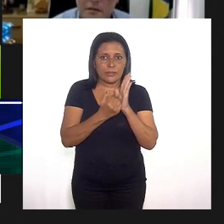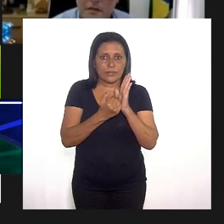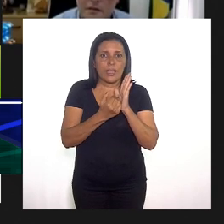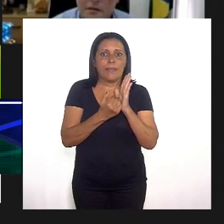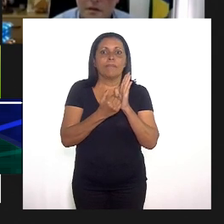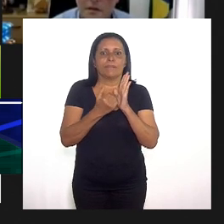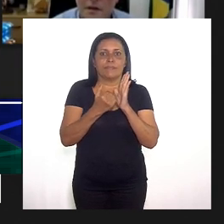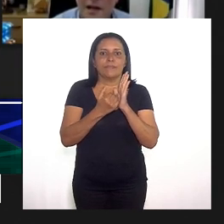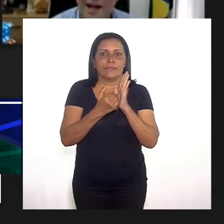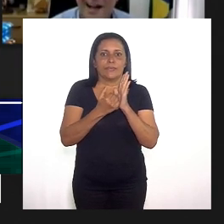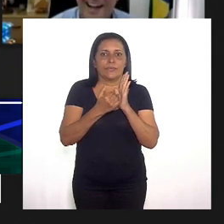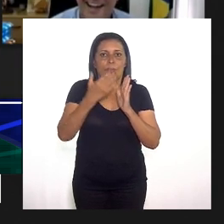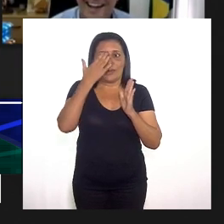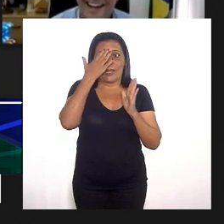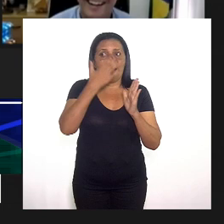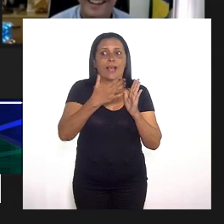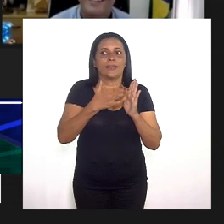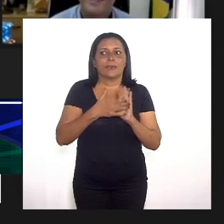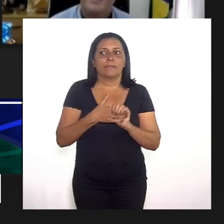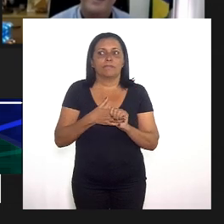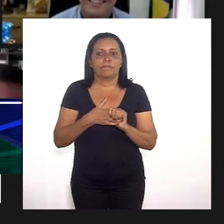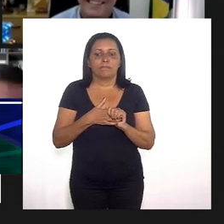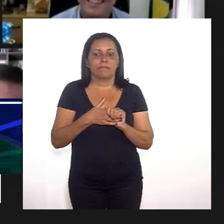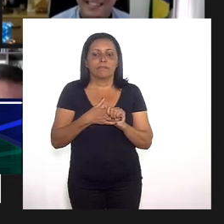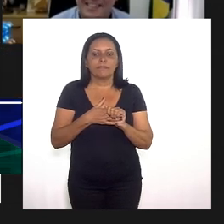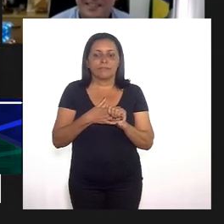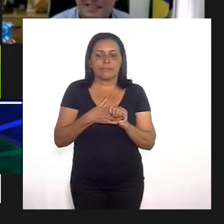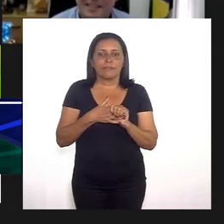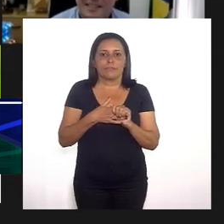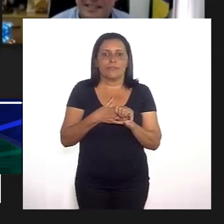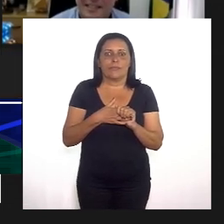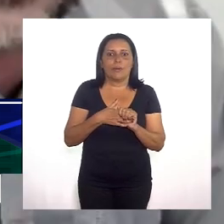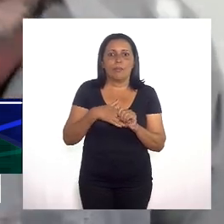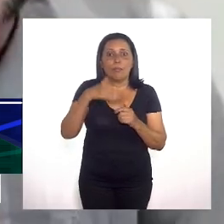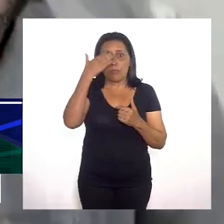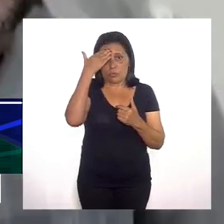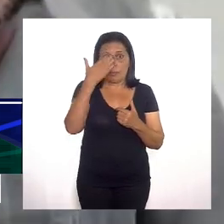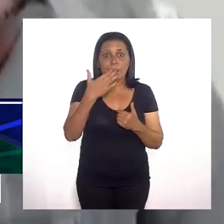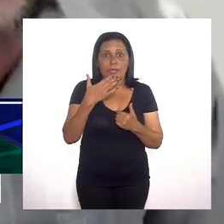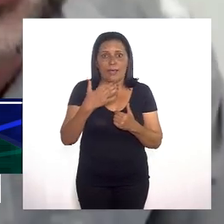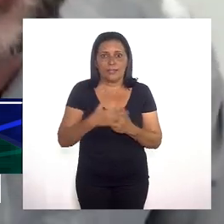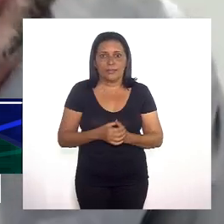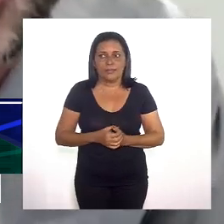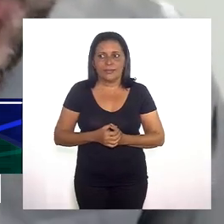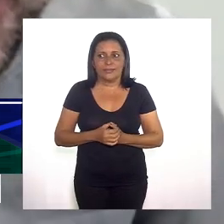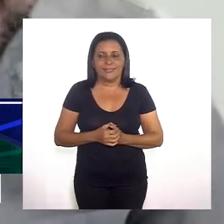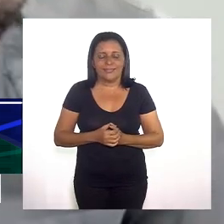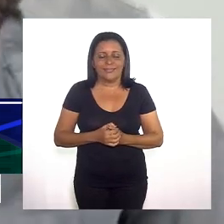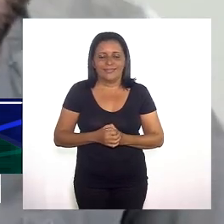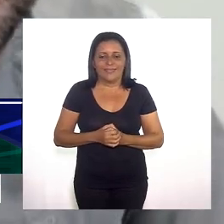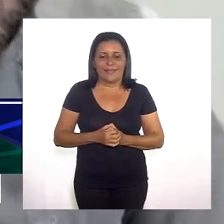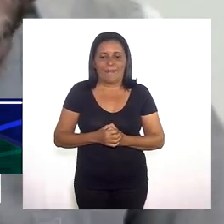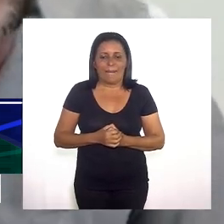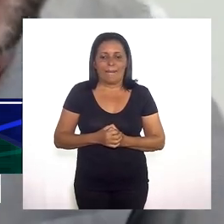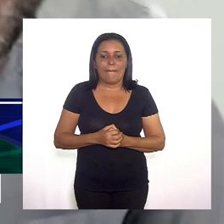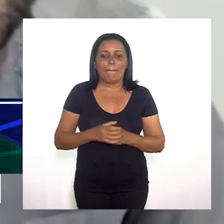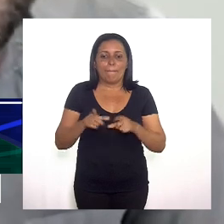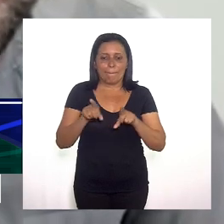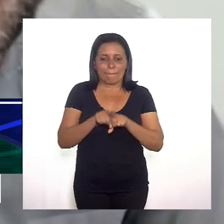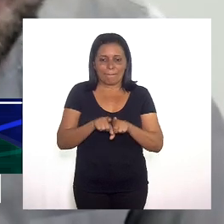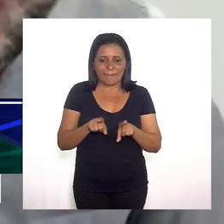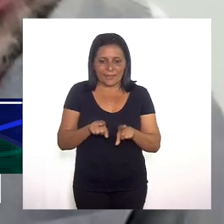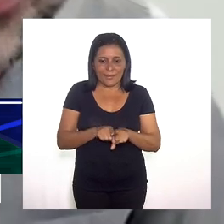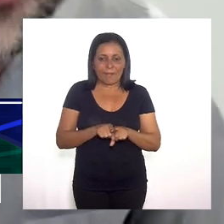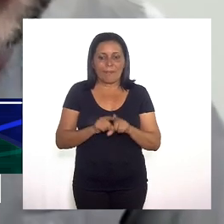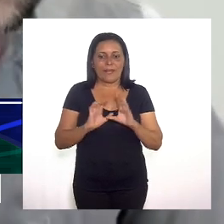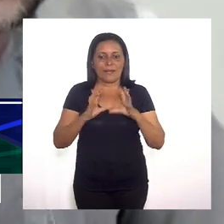muito obrigado. Aí pronto, está resolvido. Aí você quer? Muito rápido? Mink, muito obrigado por ter atuado diante da minha denúncia e ter feito a